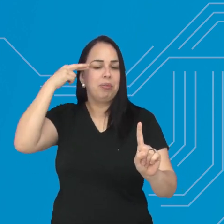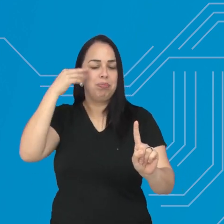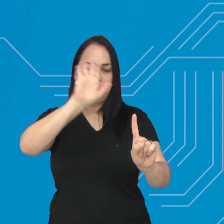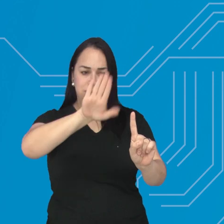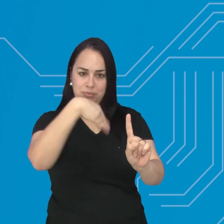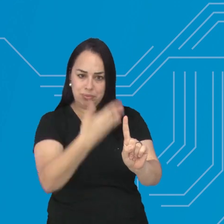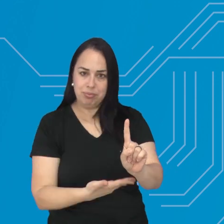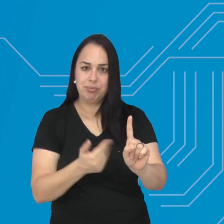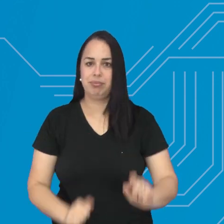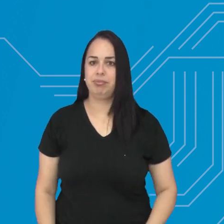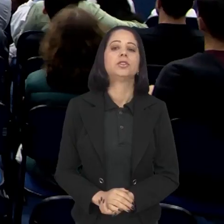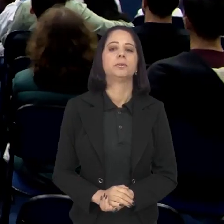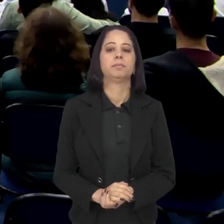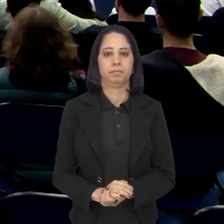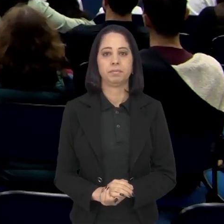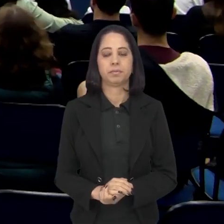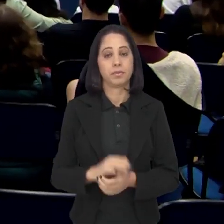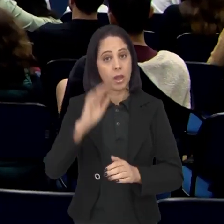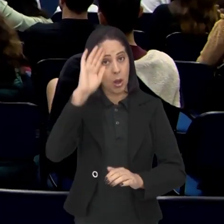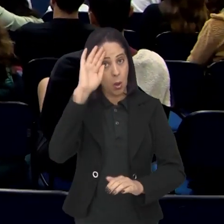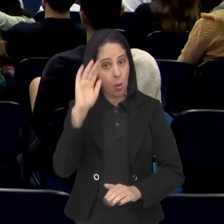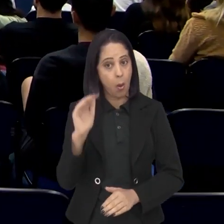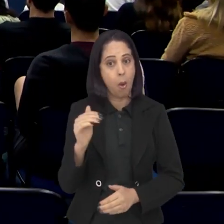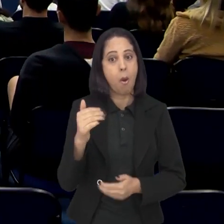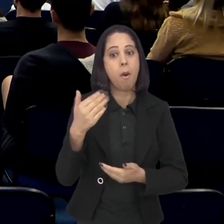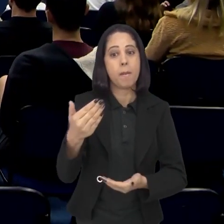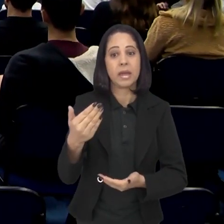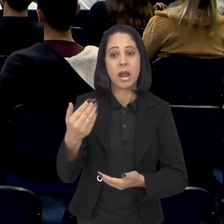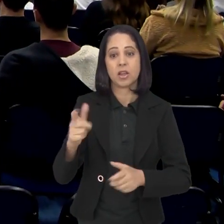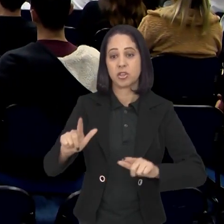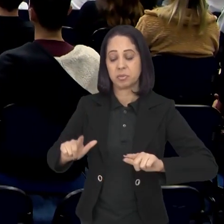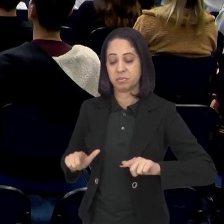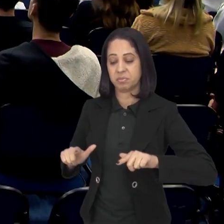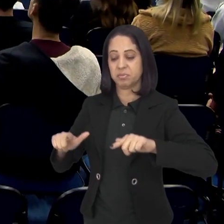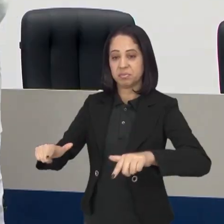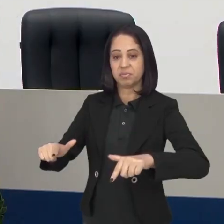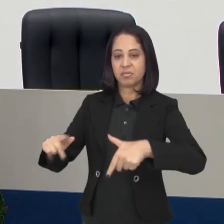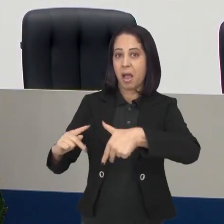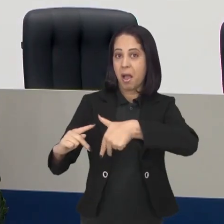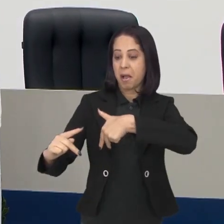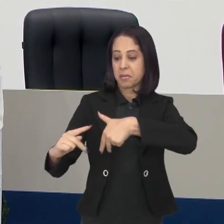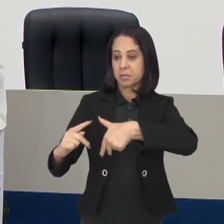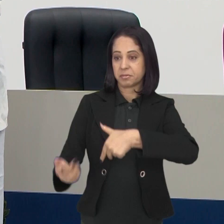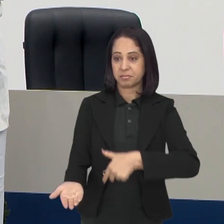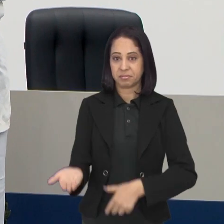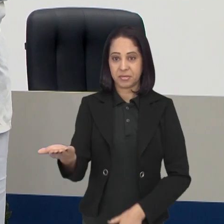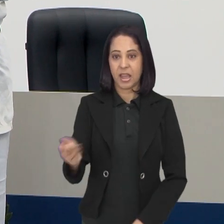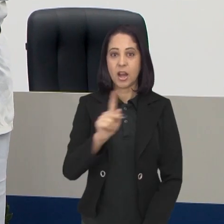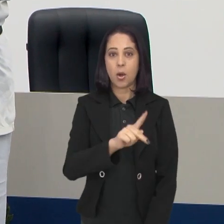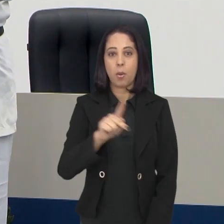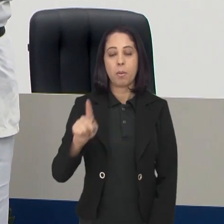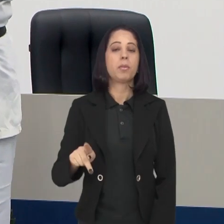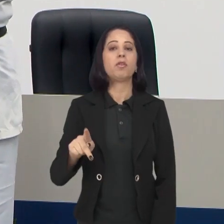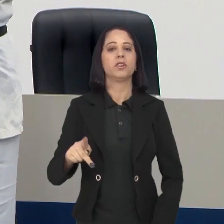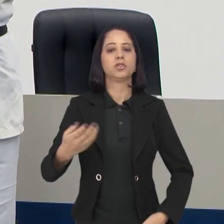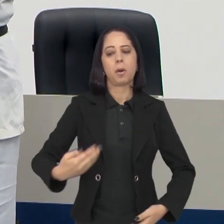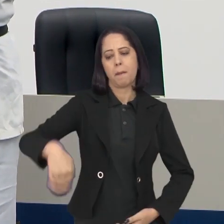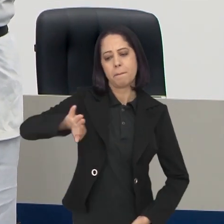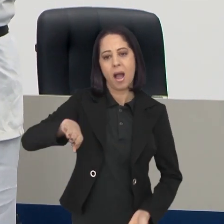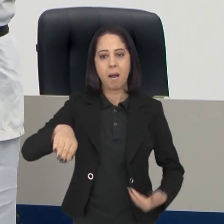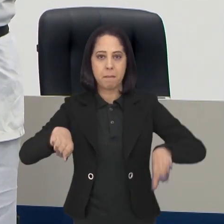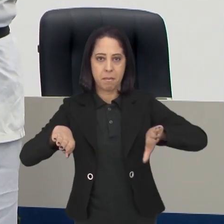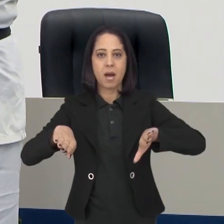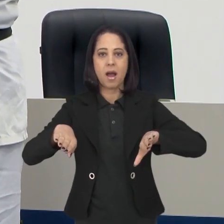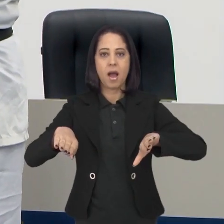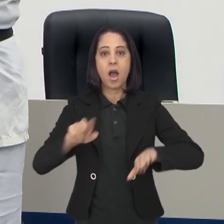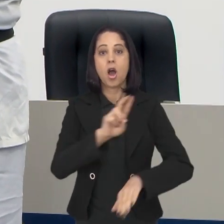vereador Rogério da Cazem. Em cerimônia realizada no plenário da Câmara, foi concedido o título de cidadão joseense